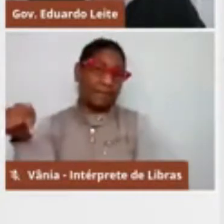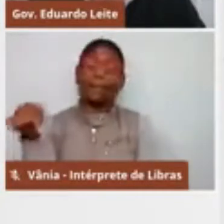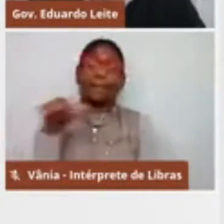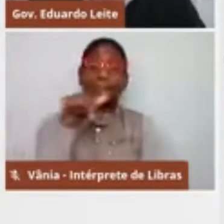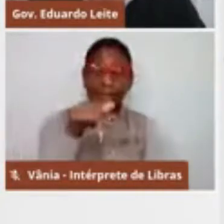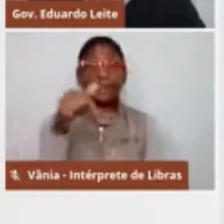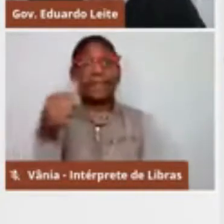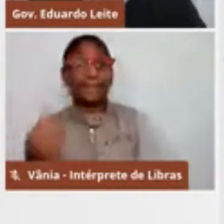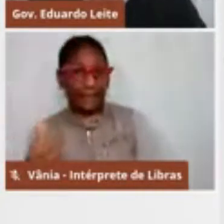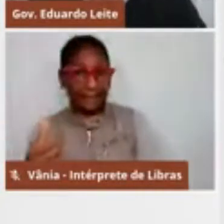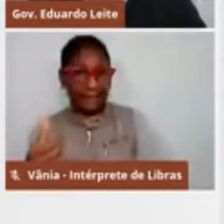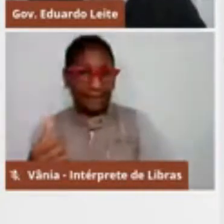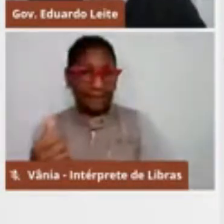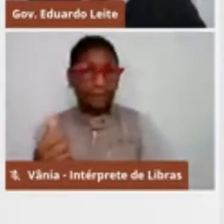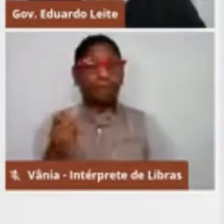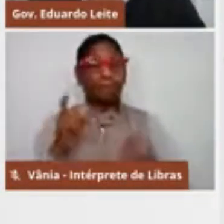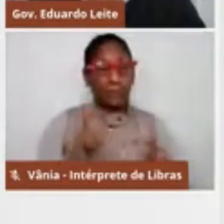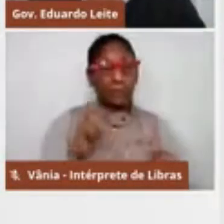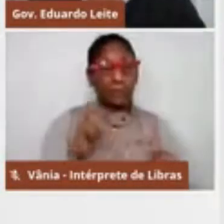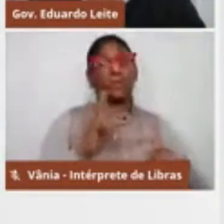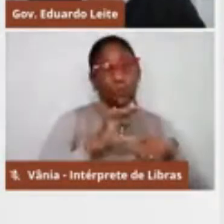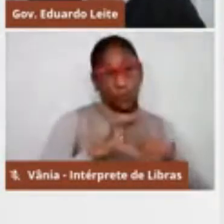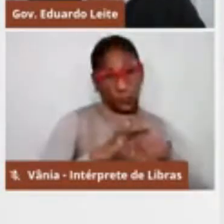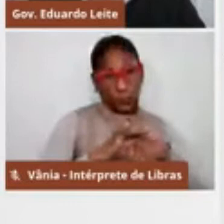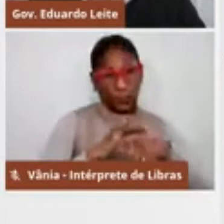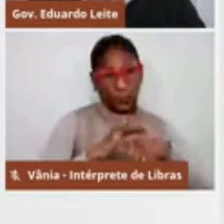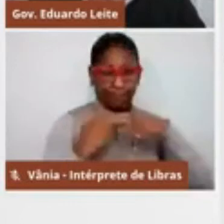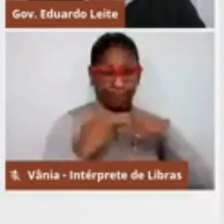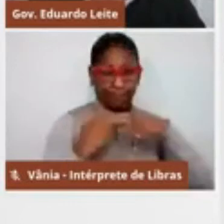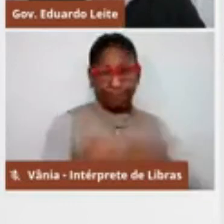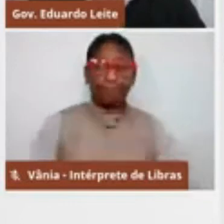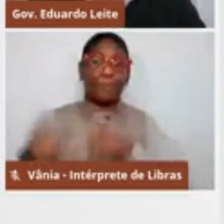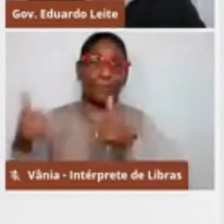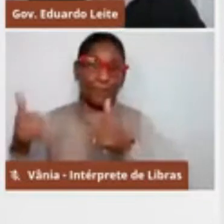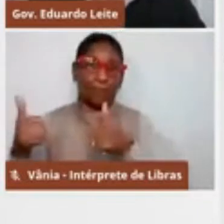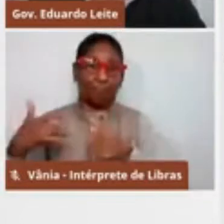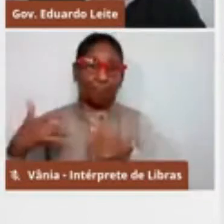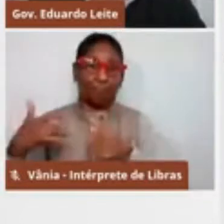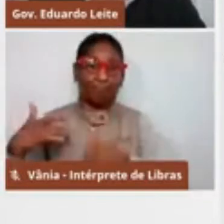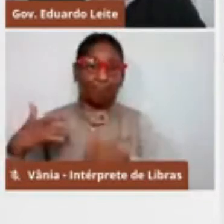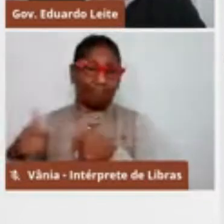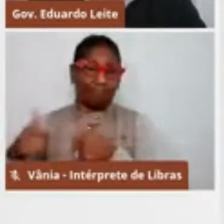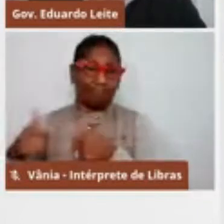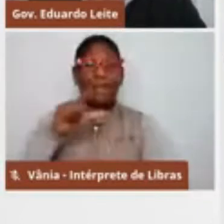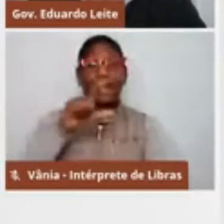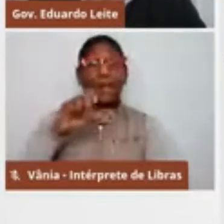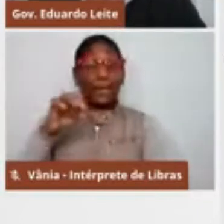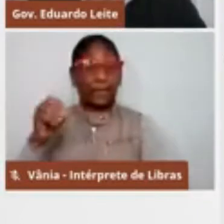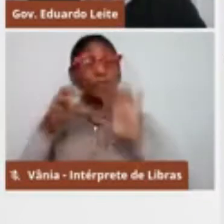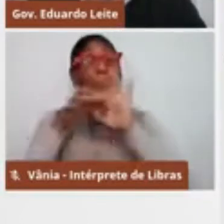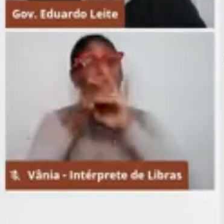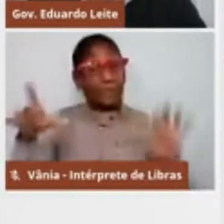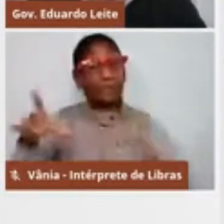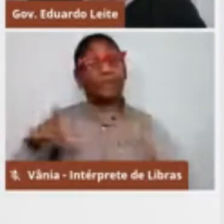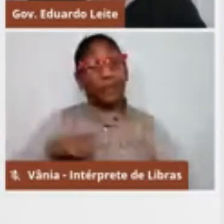casos recuperados, quantidade de leitos de 1,8 leitos livres para cada leito que está ocupado